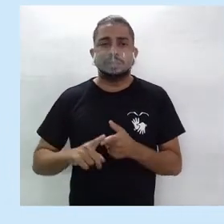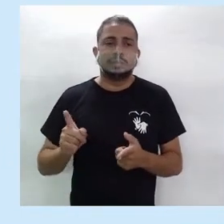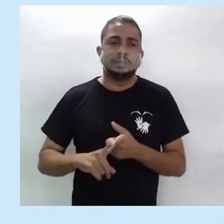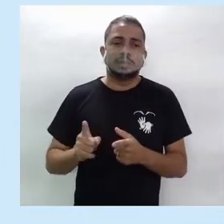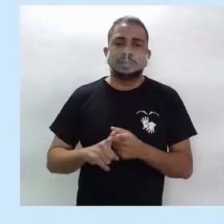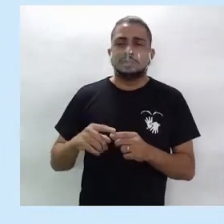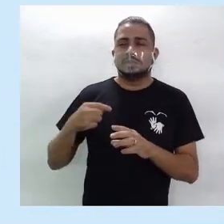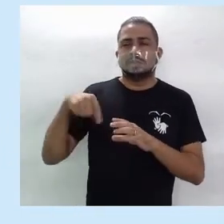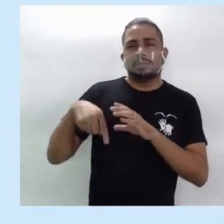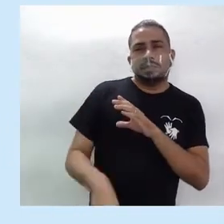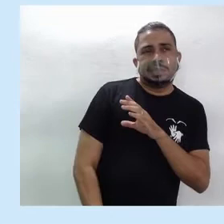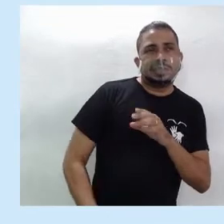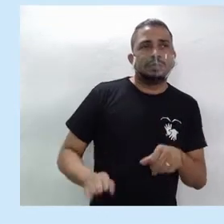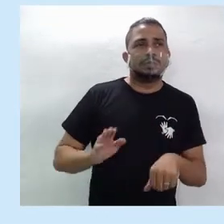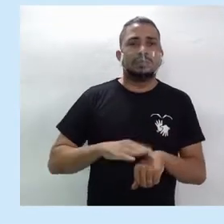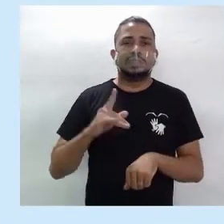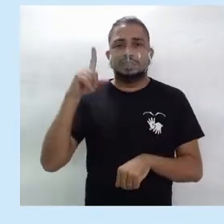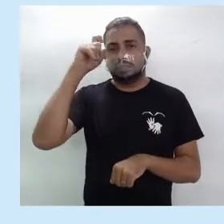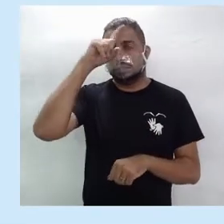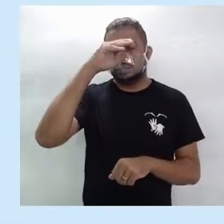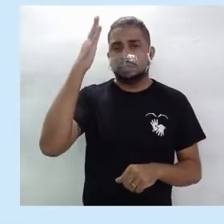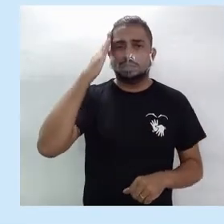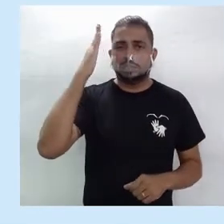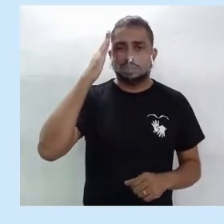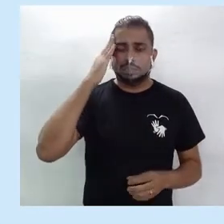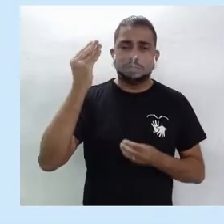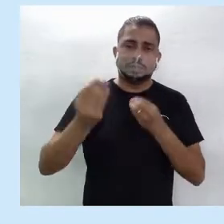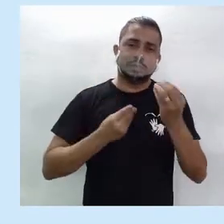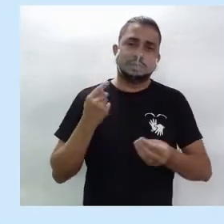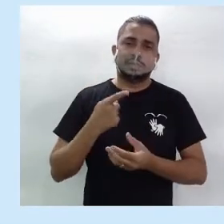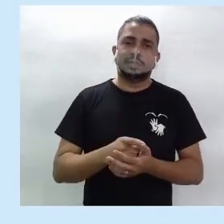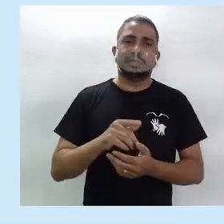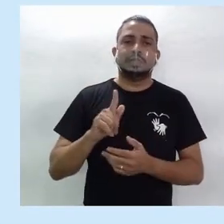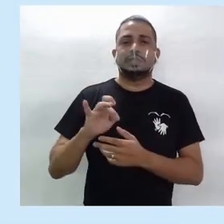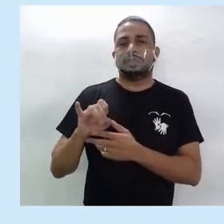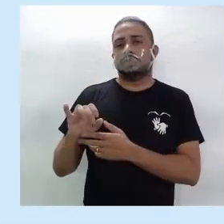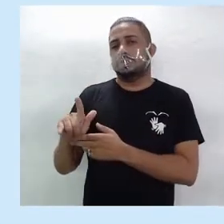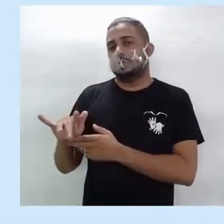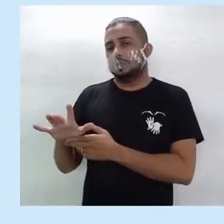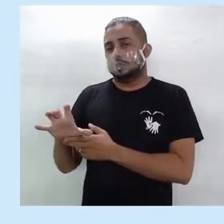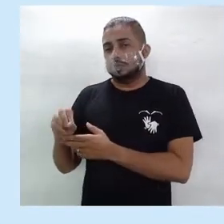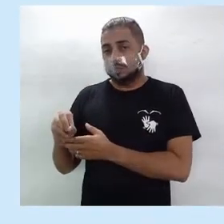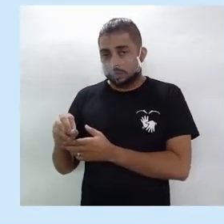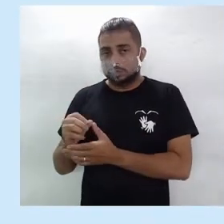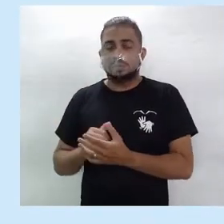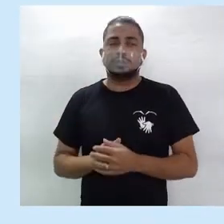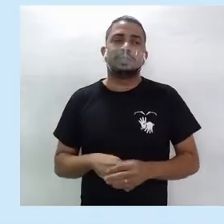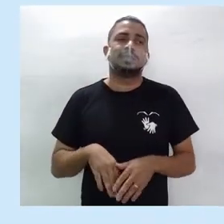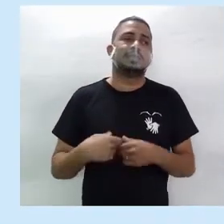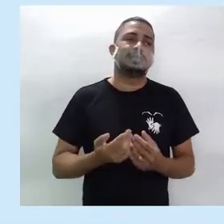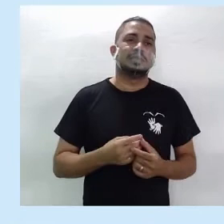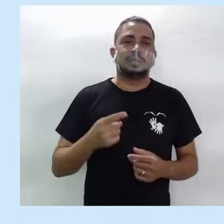complexa, um pouco mais difícil de entender, como esse aí, que é o mapa geológico de Pernambuco. tá, gente? Então, a gente está vendo aí o grau